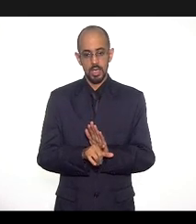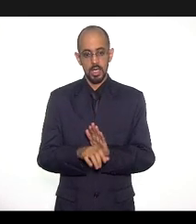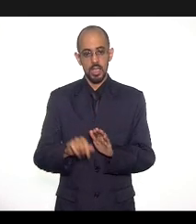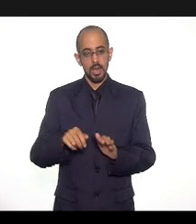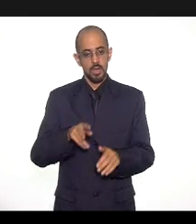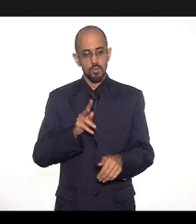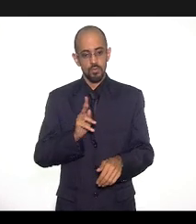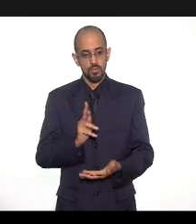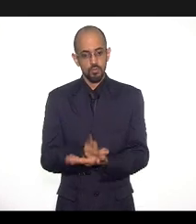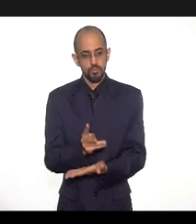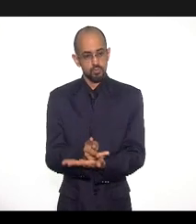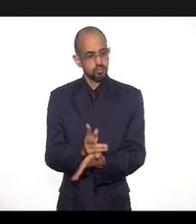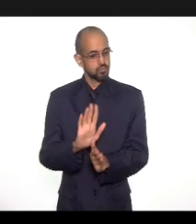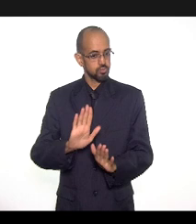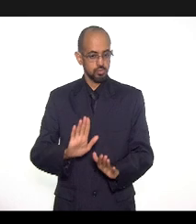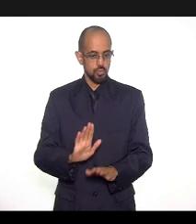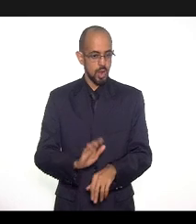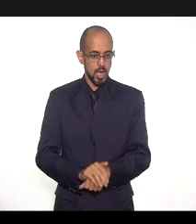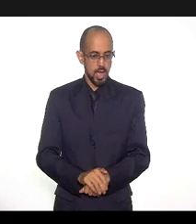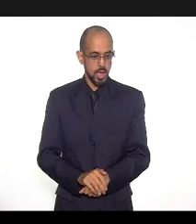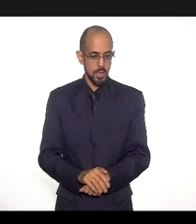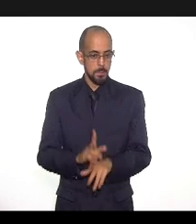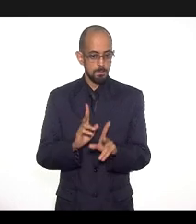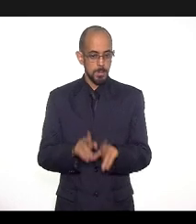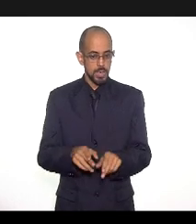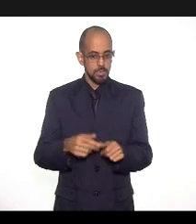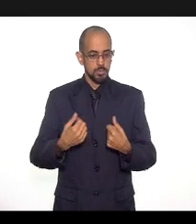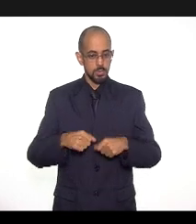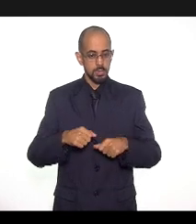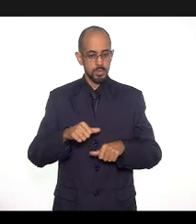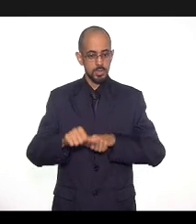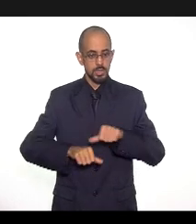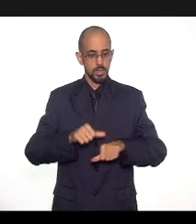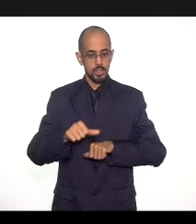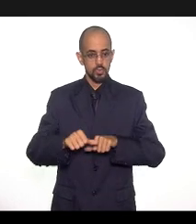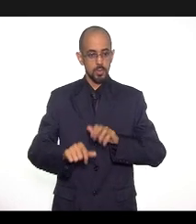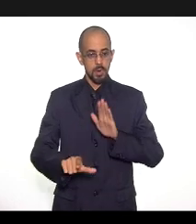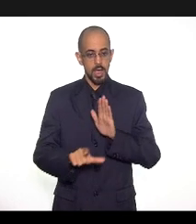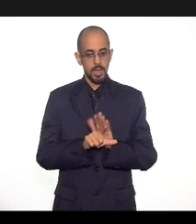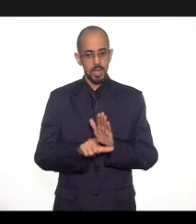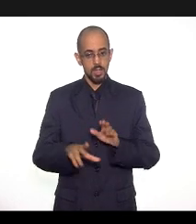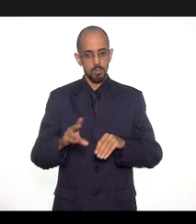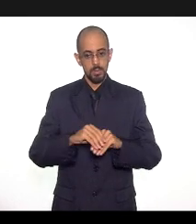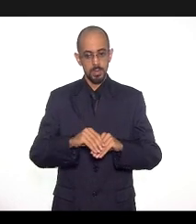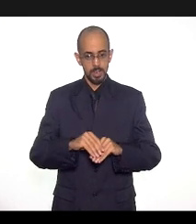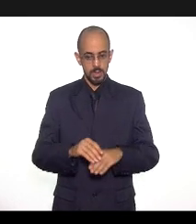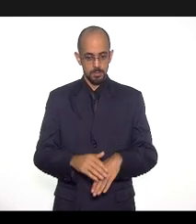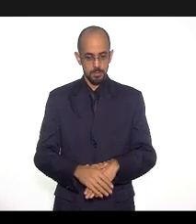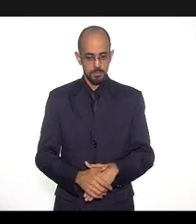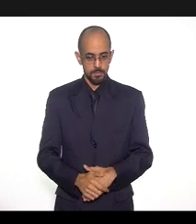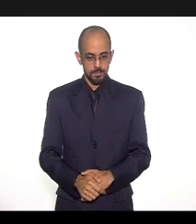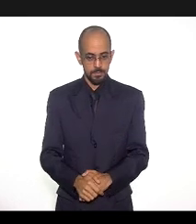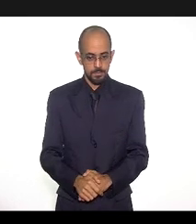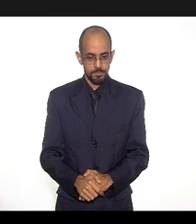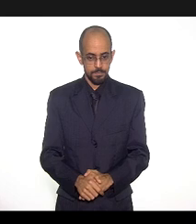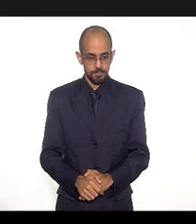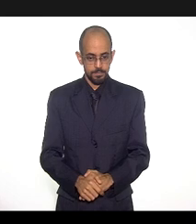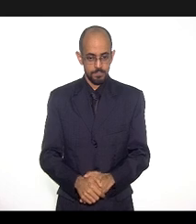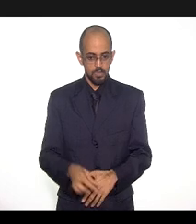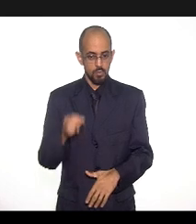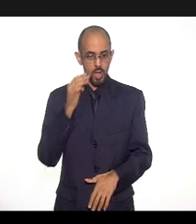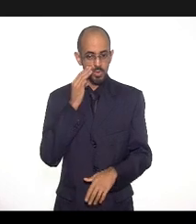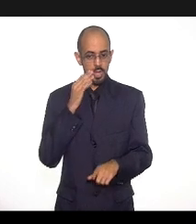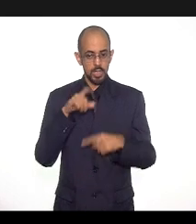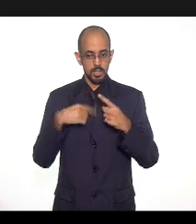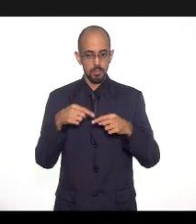dominante. Nem que tenha que transformá-la em lei complementar. Deputado Márcio Pacheco. Valdeque, vamos encerrar a discussão, a não ser que